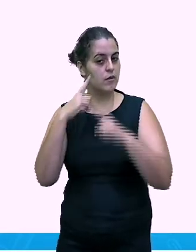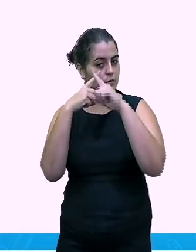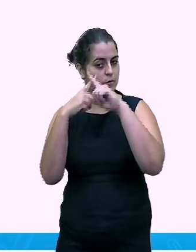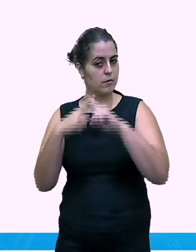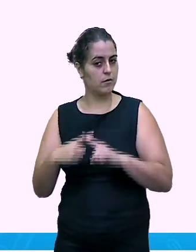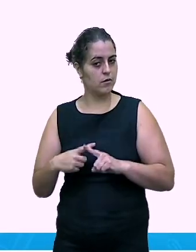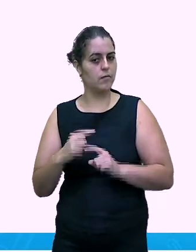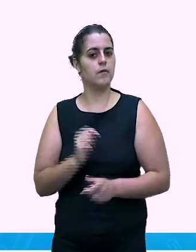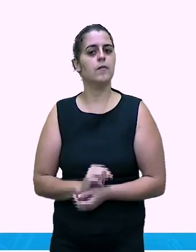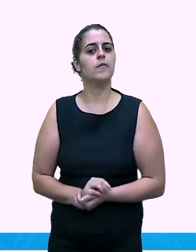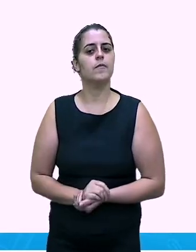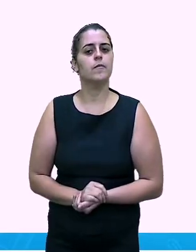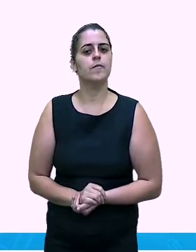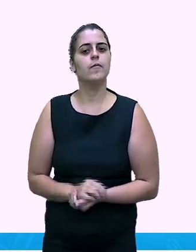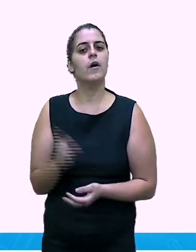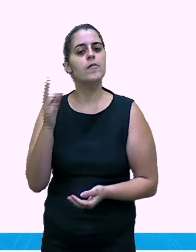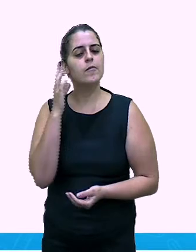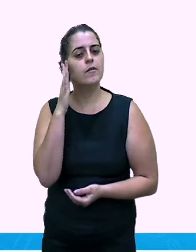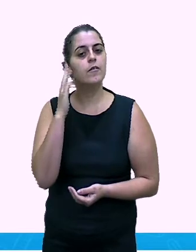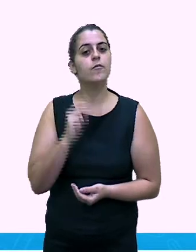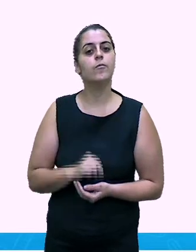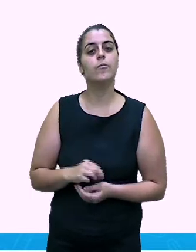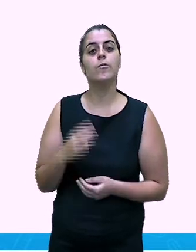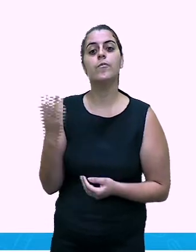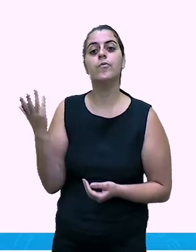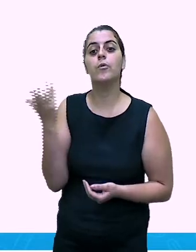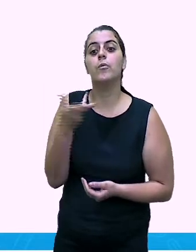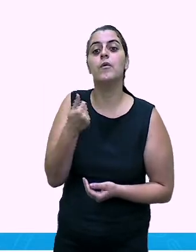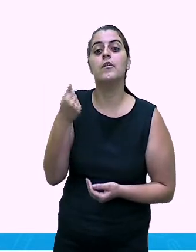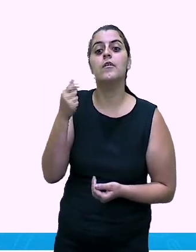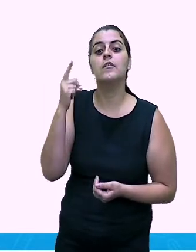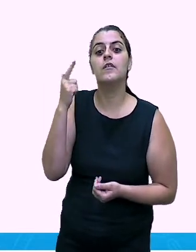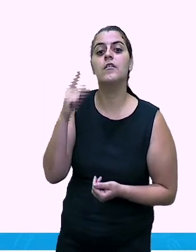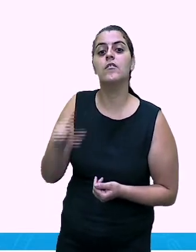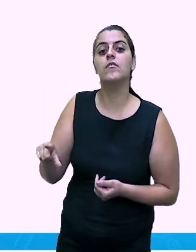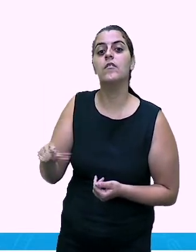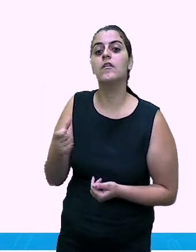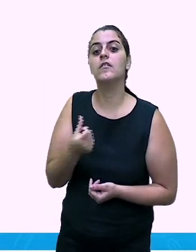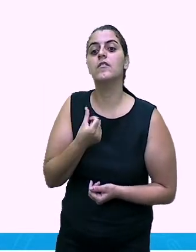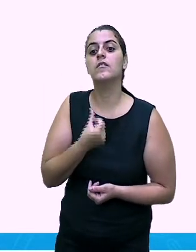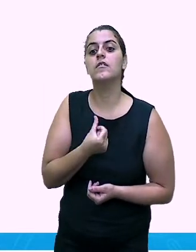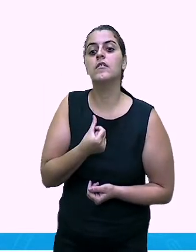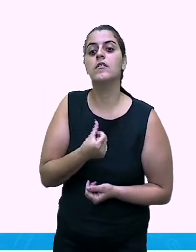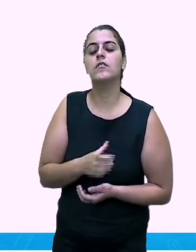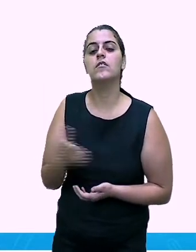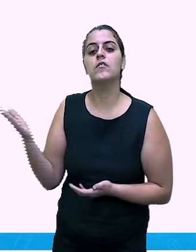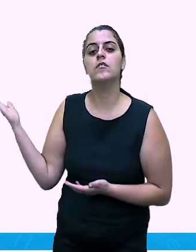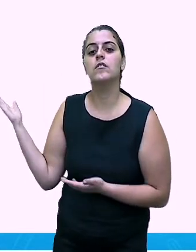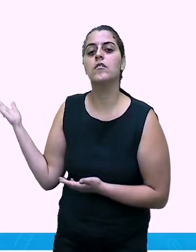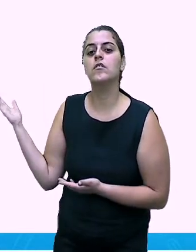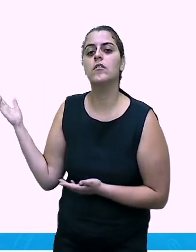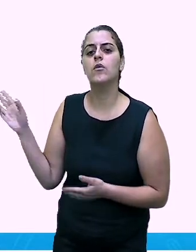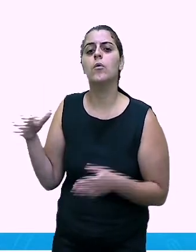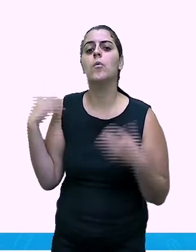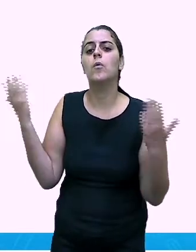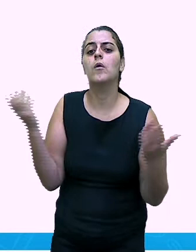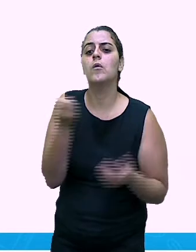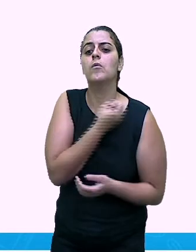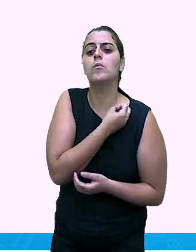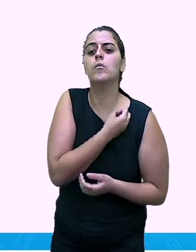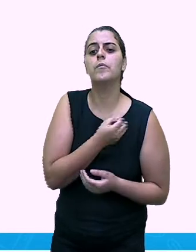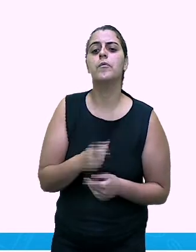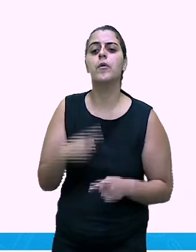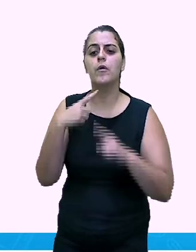pegar a ferramenta da tabuada para ver o seguinte. Então, qual é a pergunta que nós fazemos? Qual número que,